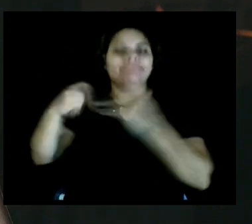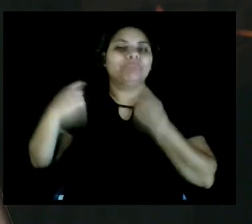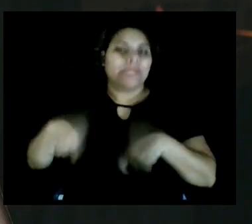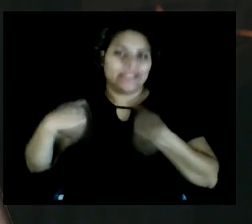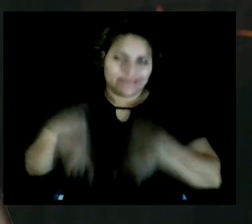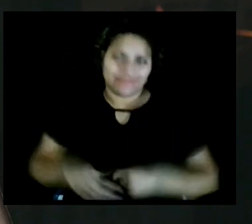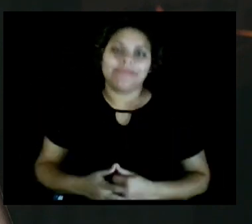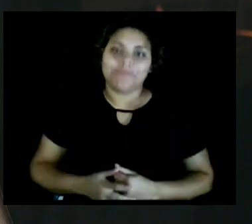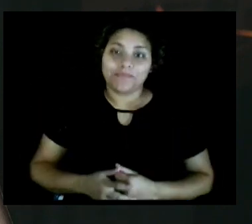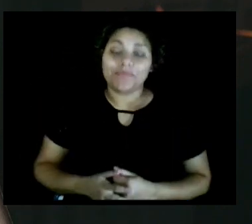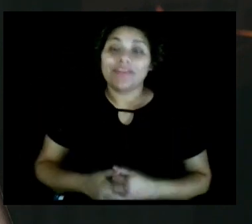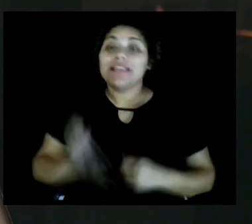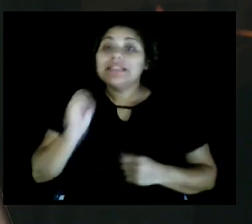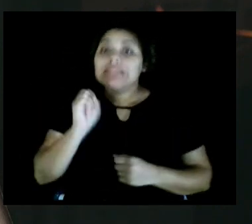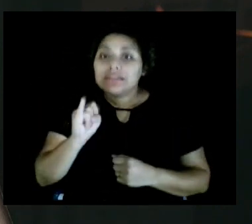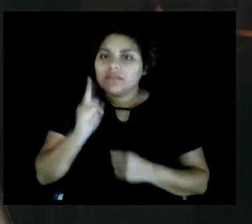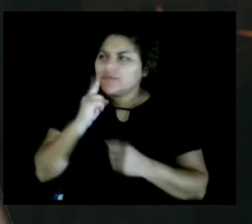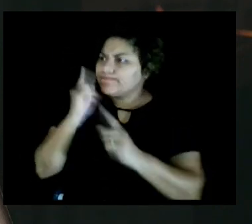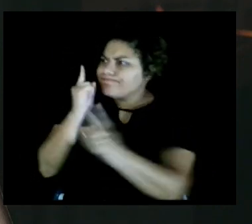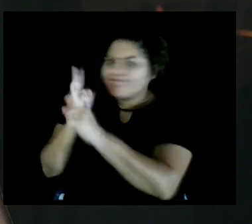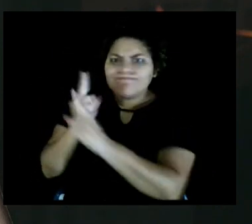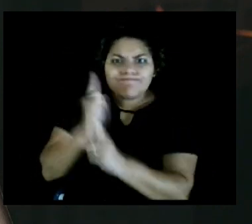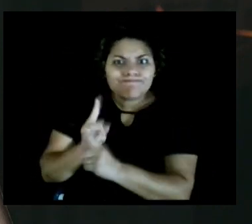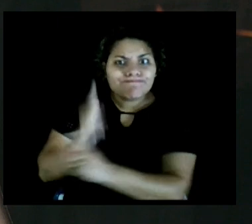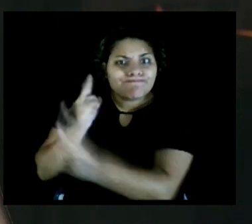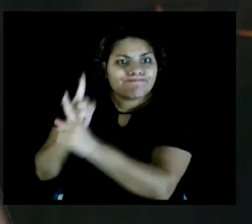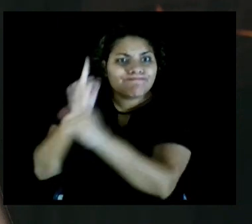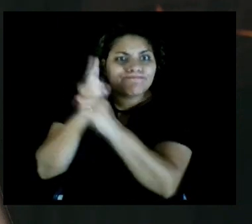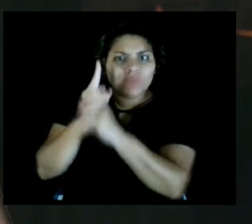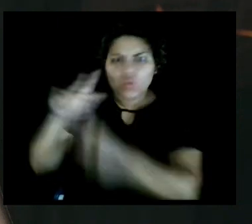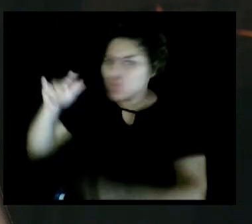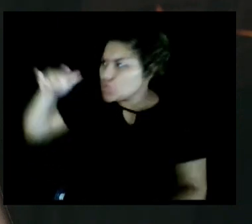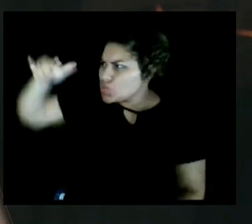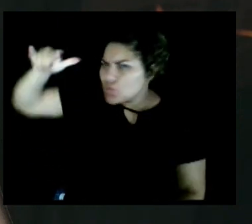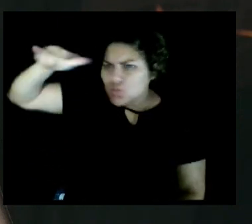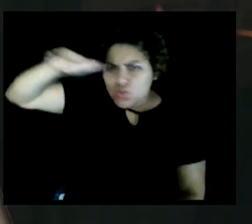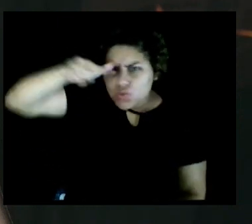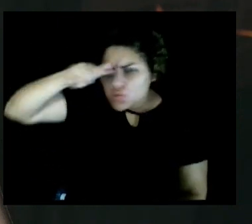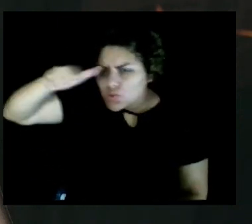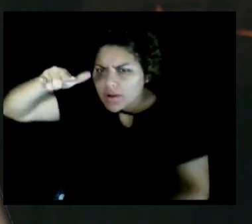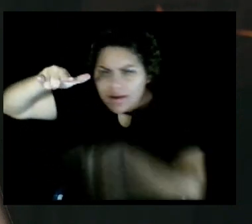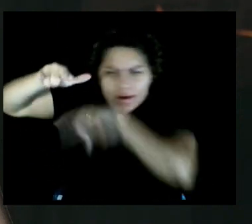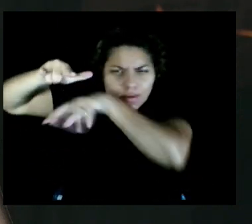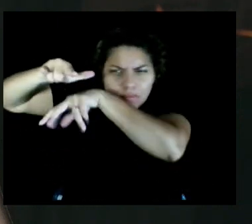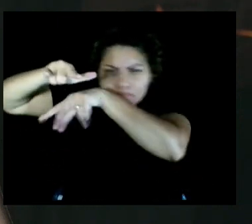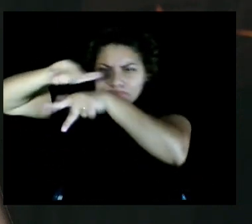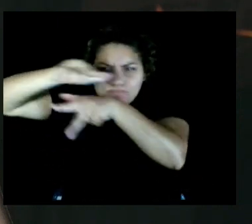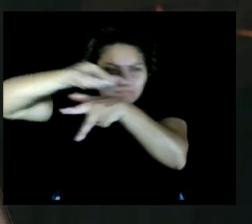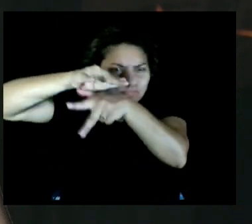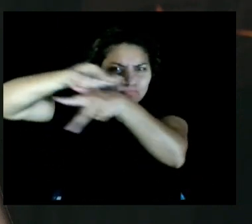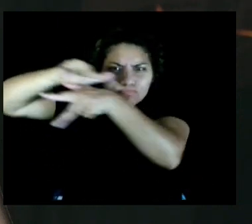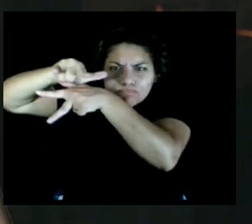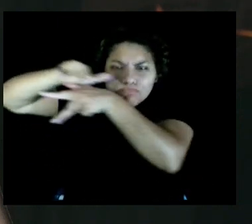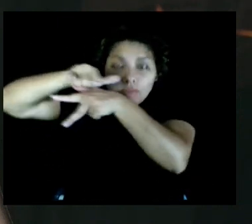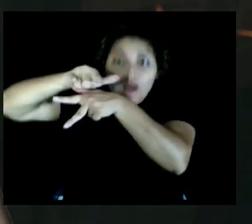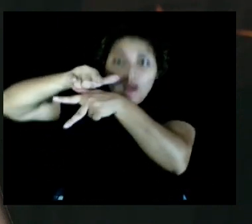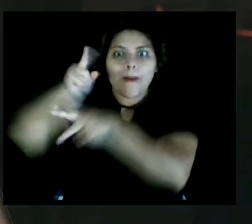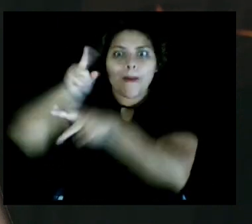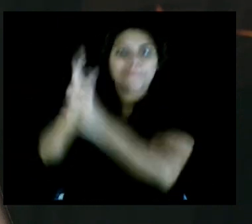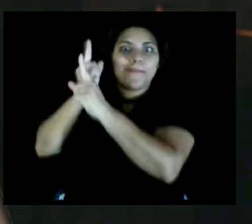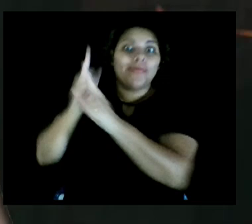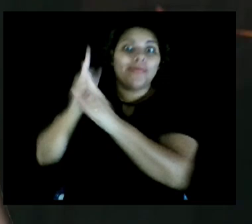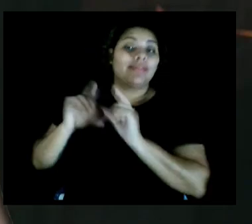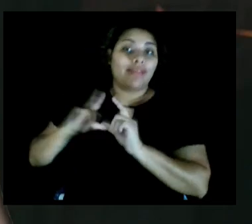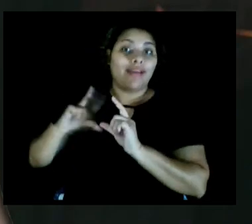Caso sejam constatados no sobrevoo pontos com descarte irregular de materiais, a Secretaria de Serviços Públicos